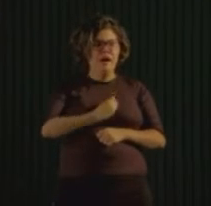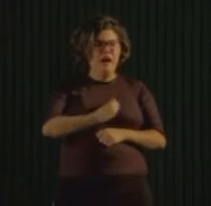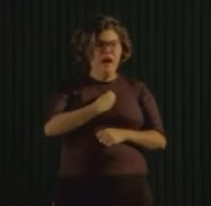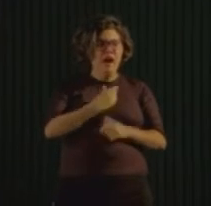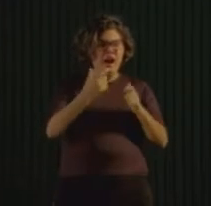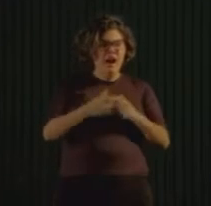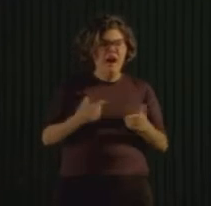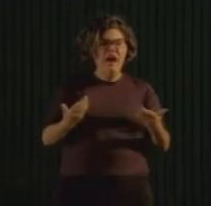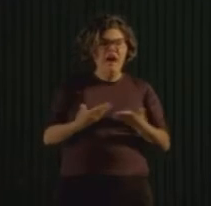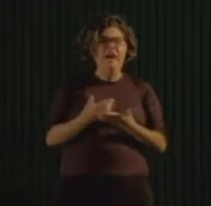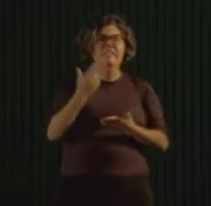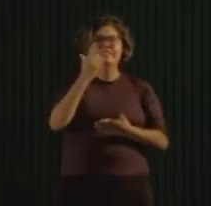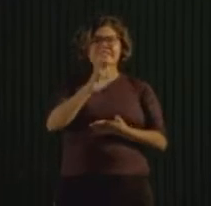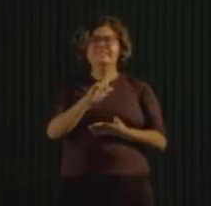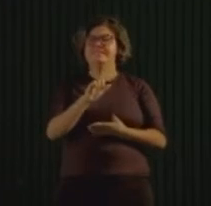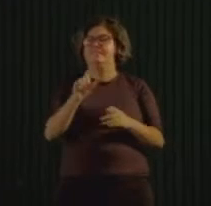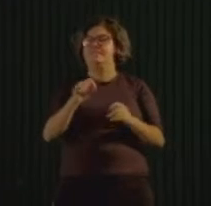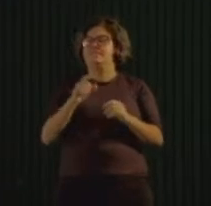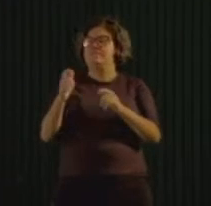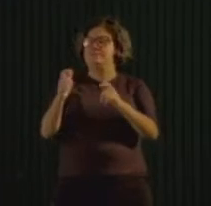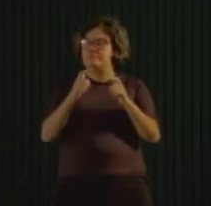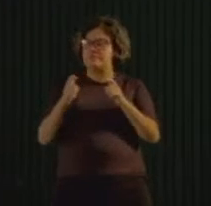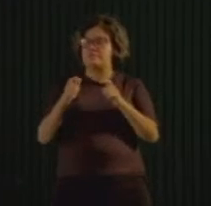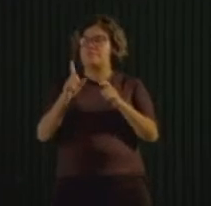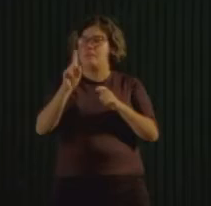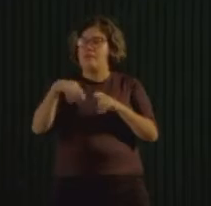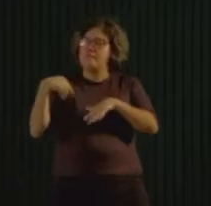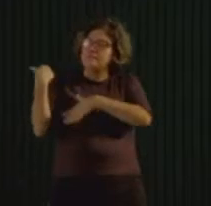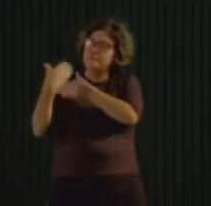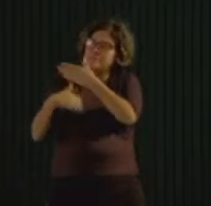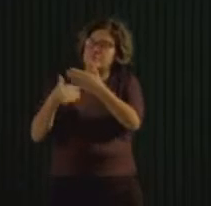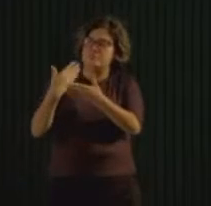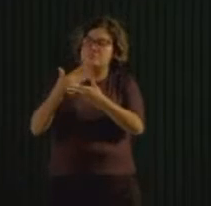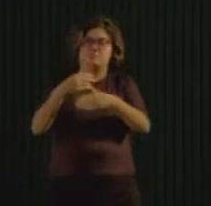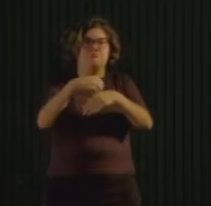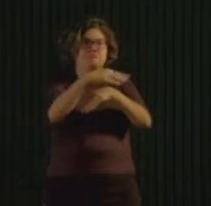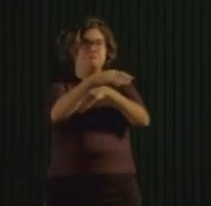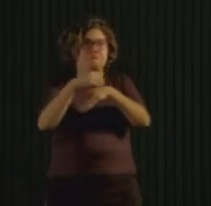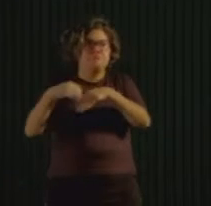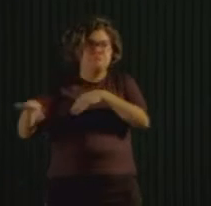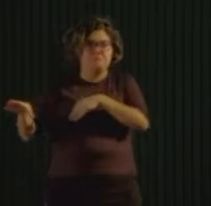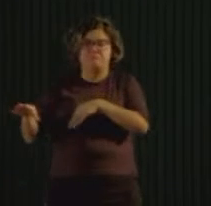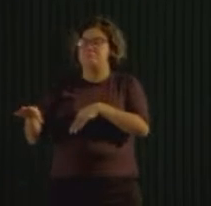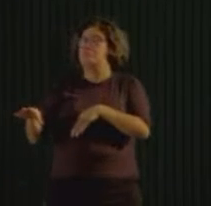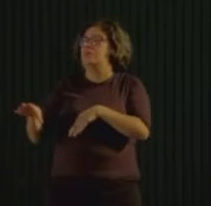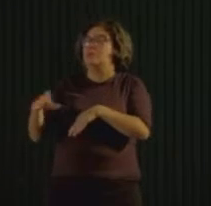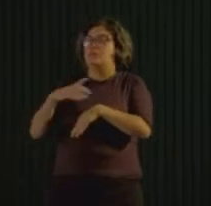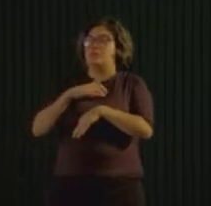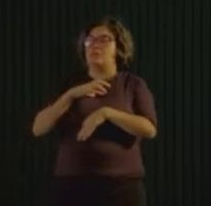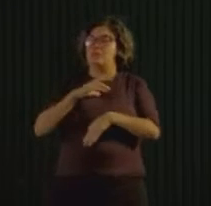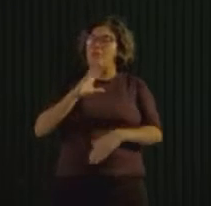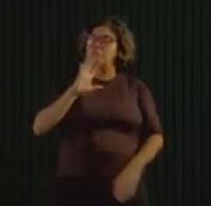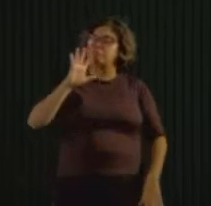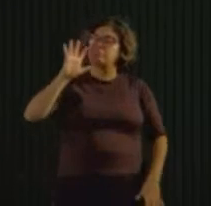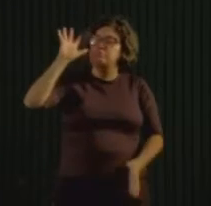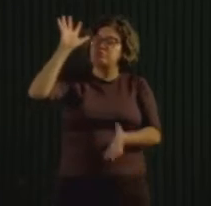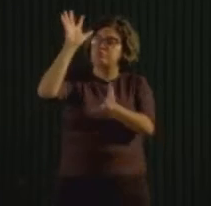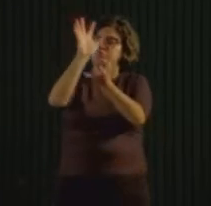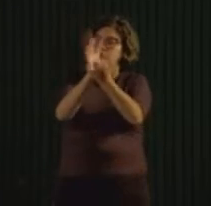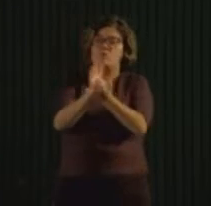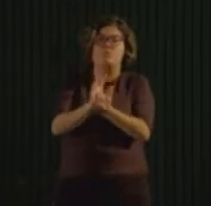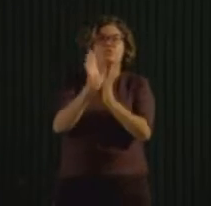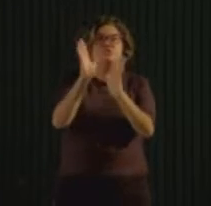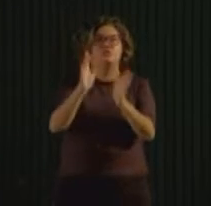onde estamos e onde chegamos, surfar global e agir local. Então é um processo distribuído, descentralizado, que funciona como uma